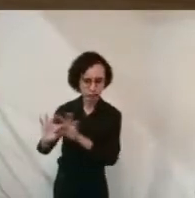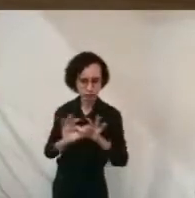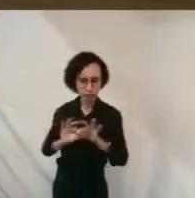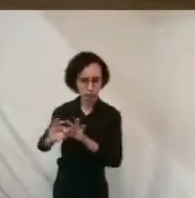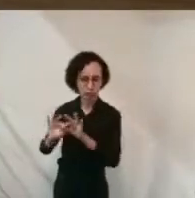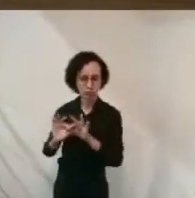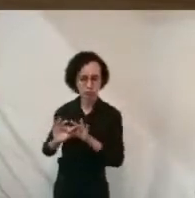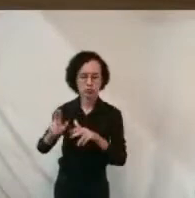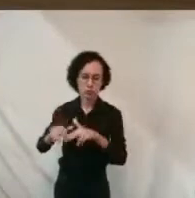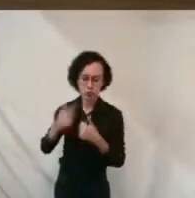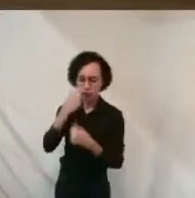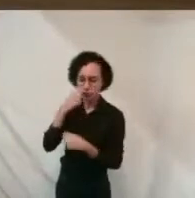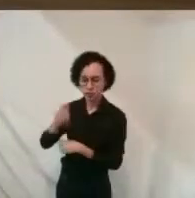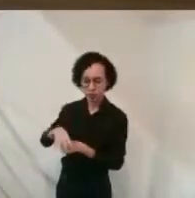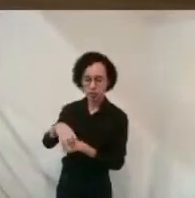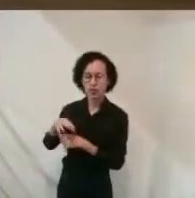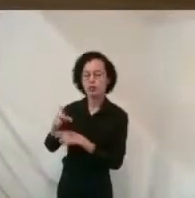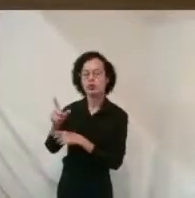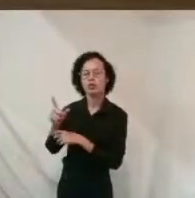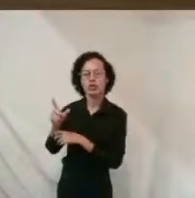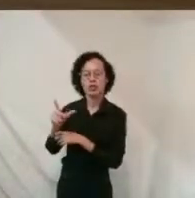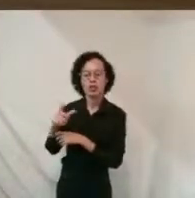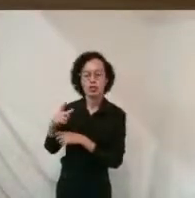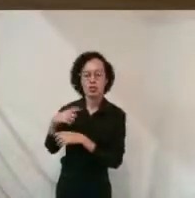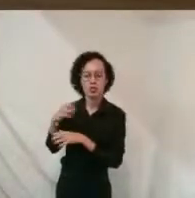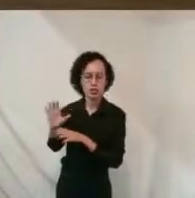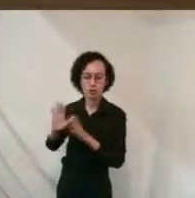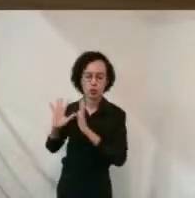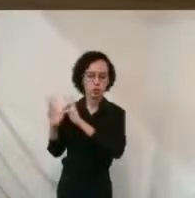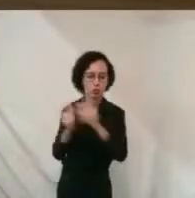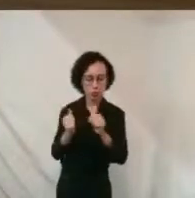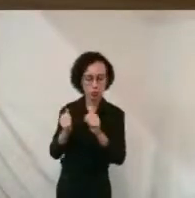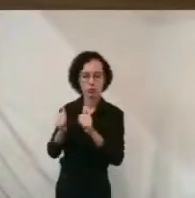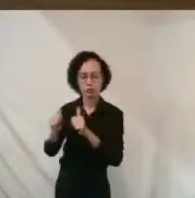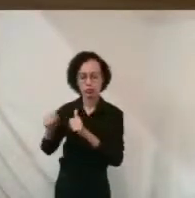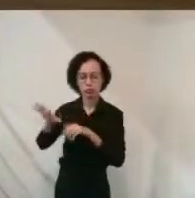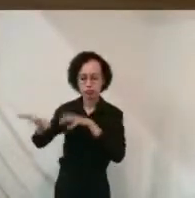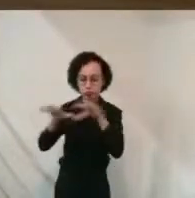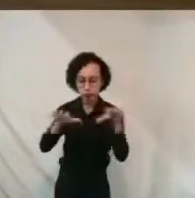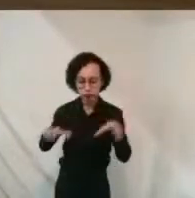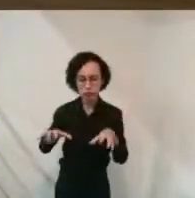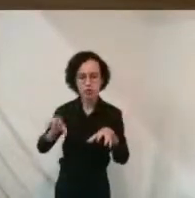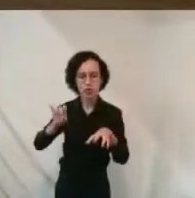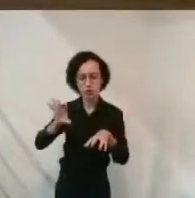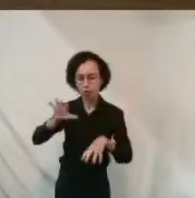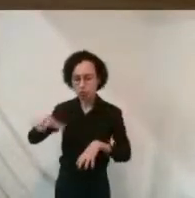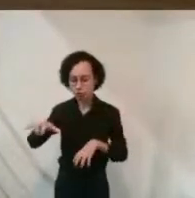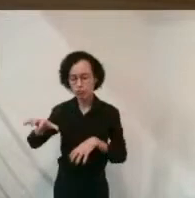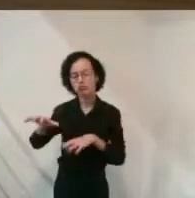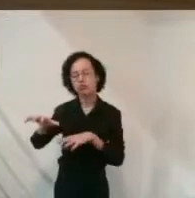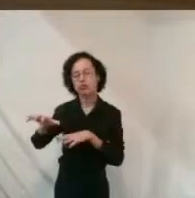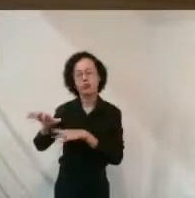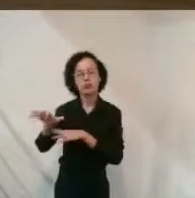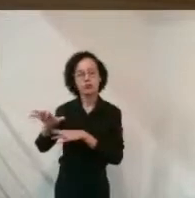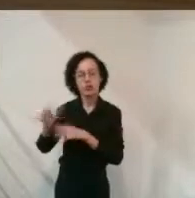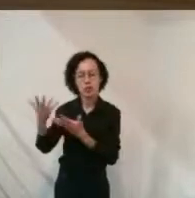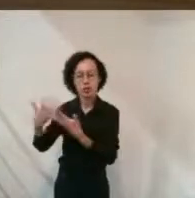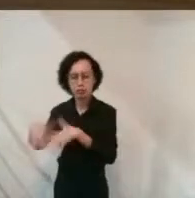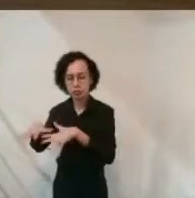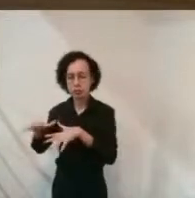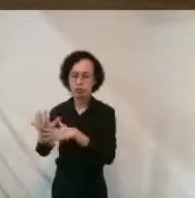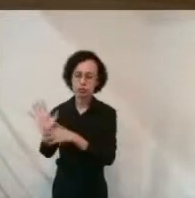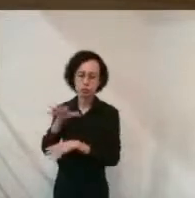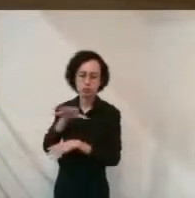do lixo envolve todos os ramos do Ministério Público, envolve não somente a dimensão natural,